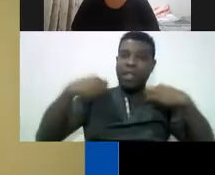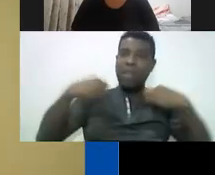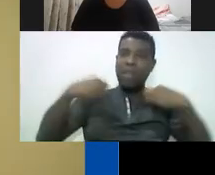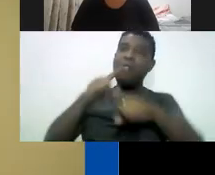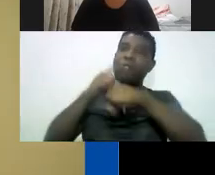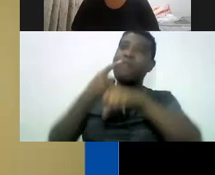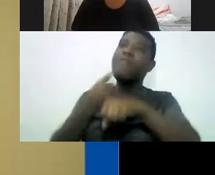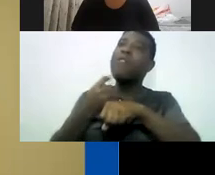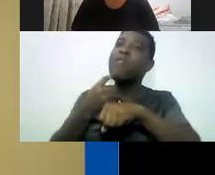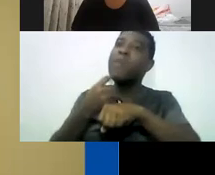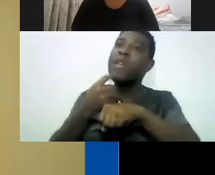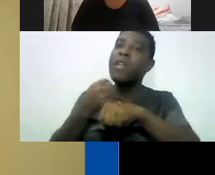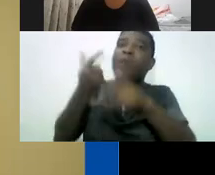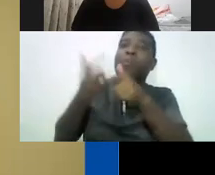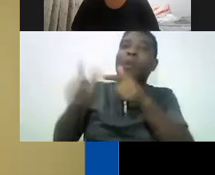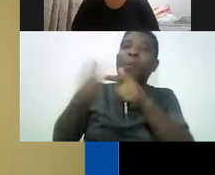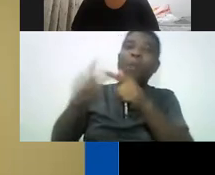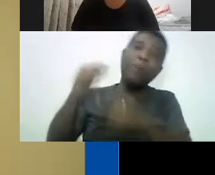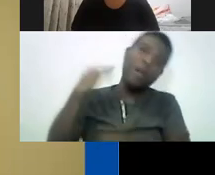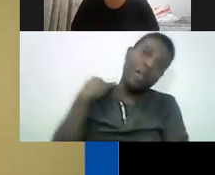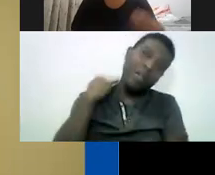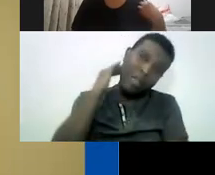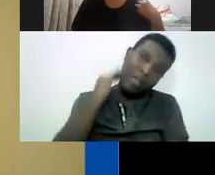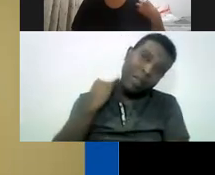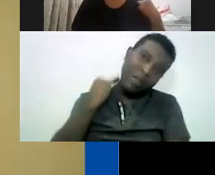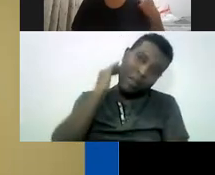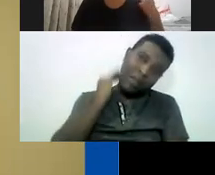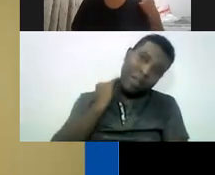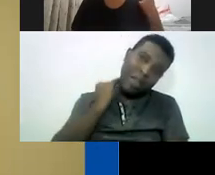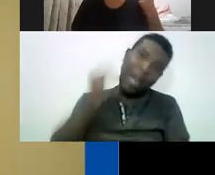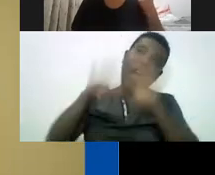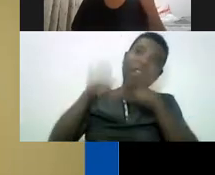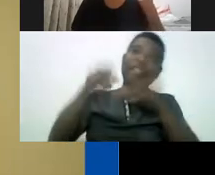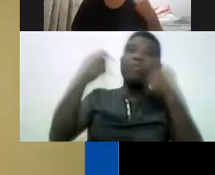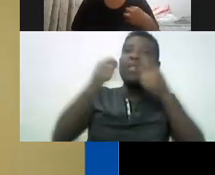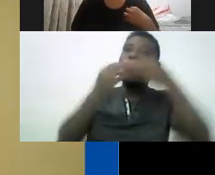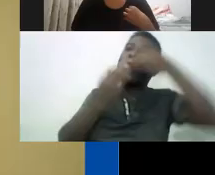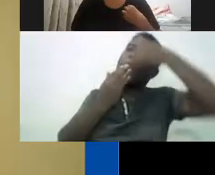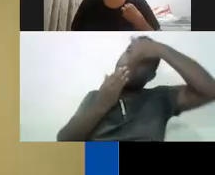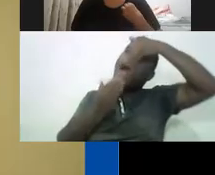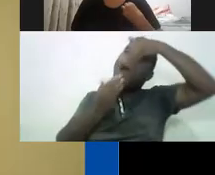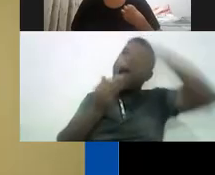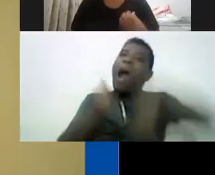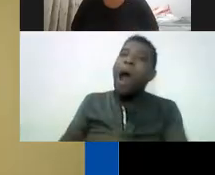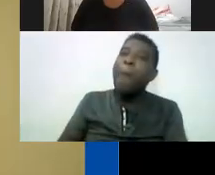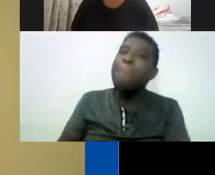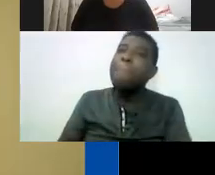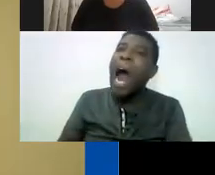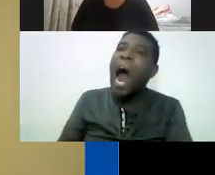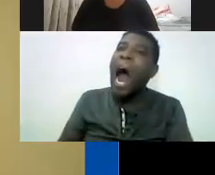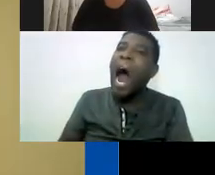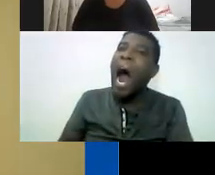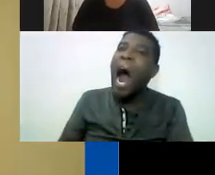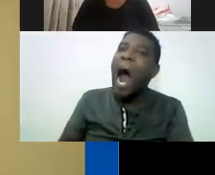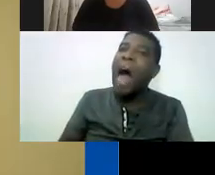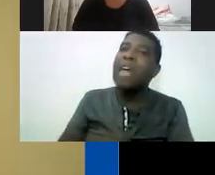eles relaxam, você aumenta a sua capacidade de extensão. Então, aqui ele ficou com a amplitude reduzida, porque ele está com a boca fechada.